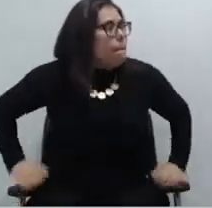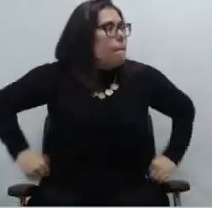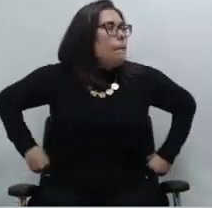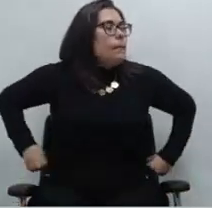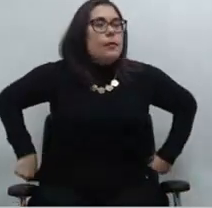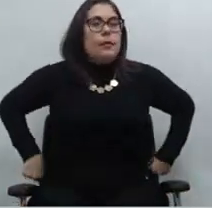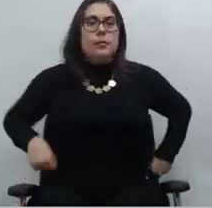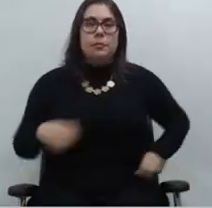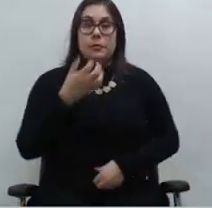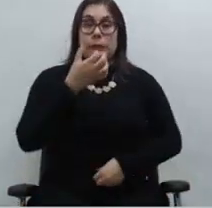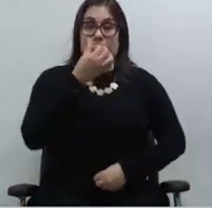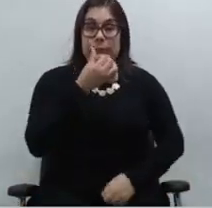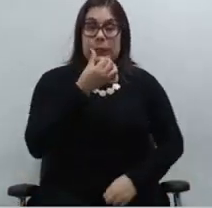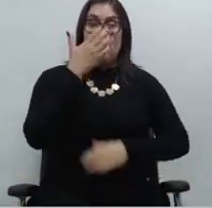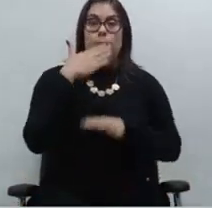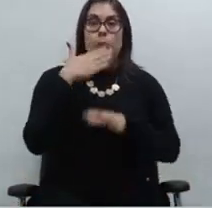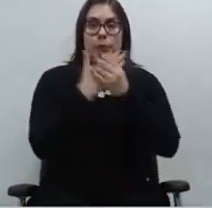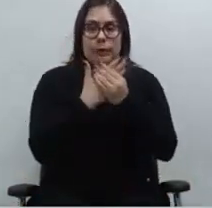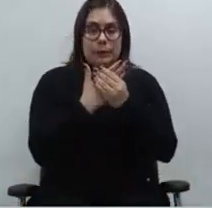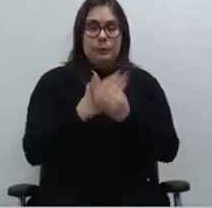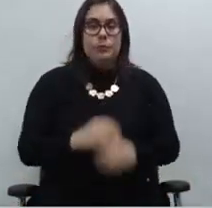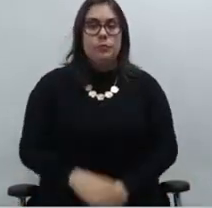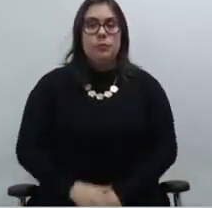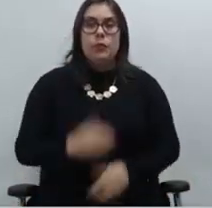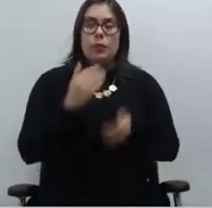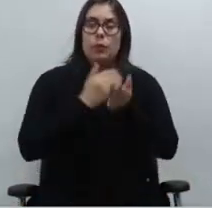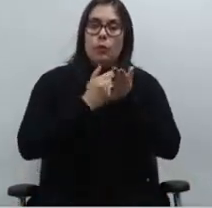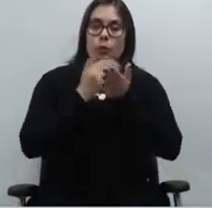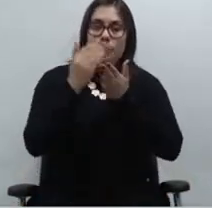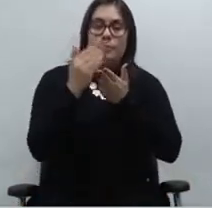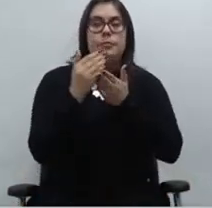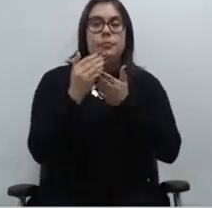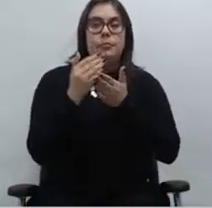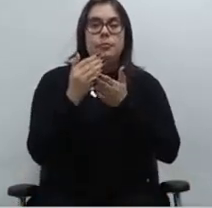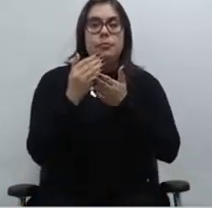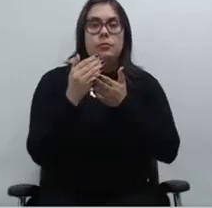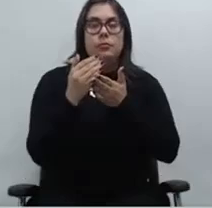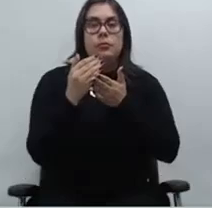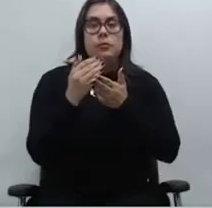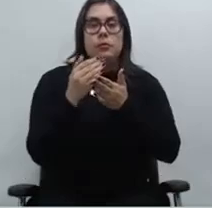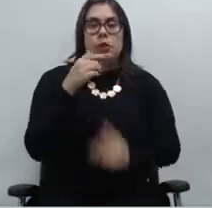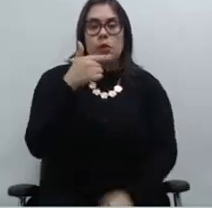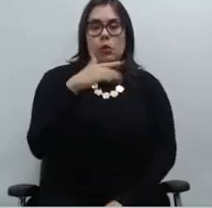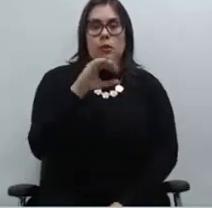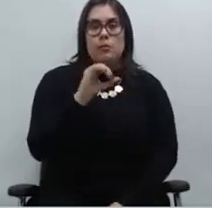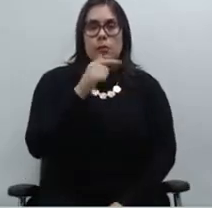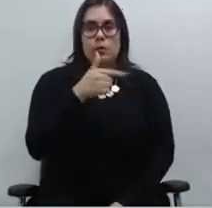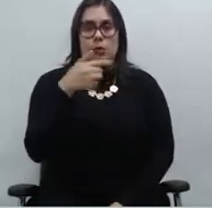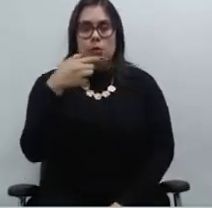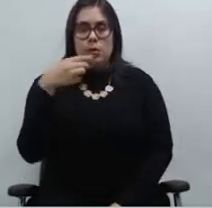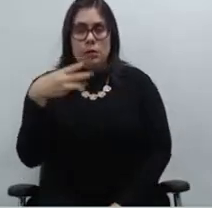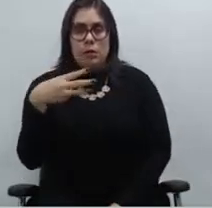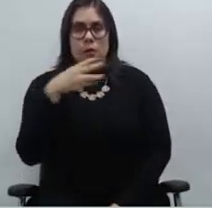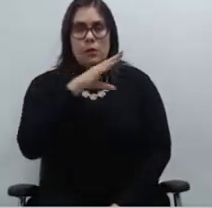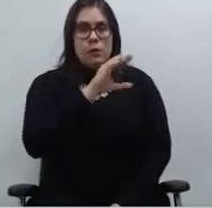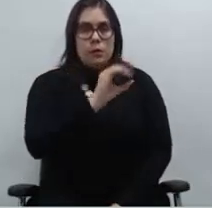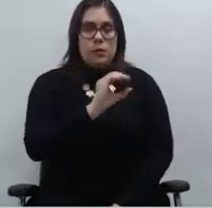6 processos, e iniciarei de imediato apregoando os autos de número